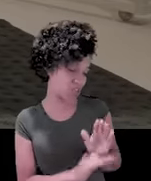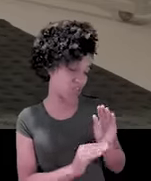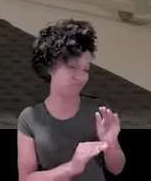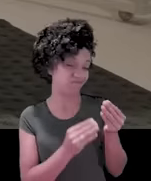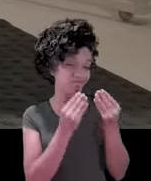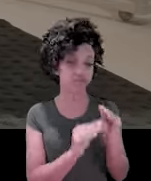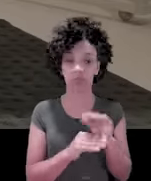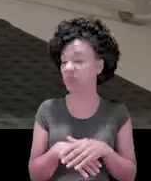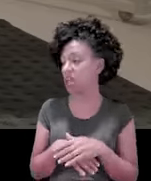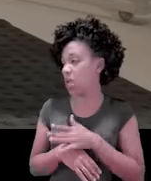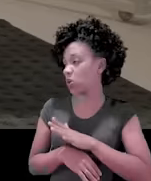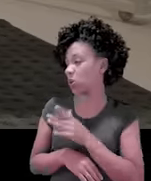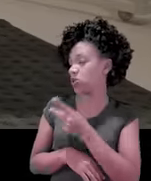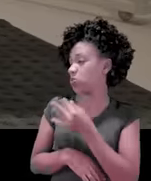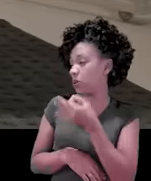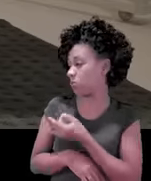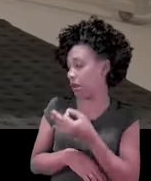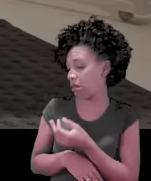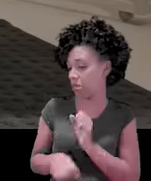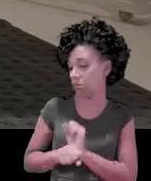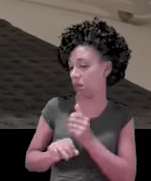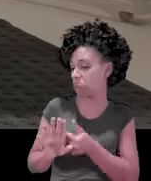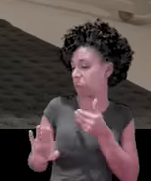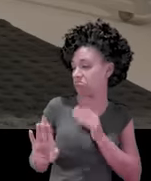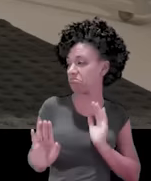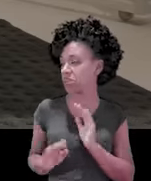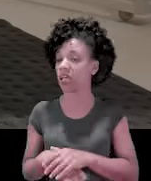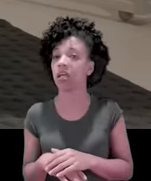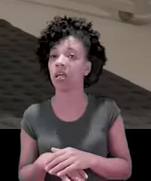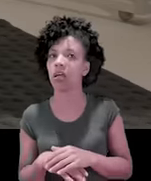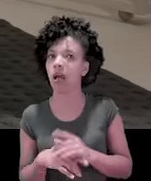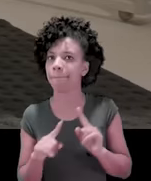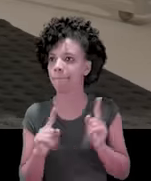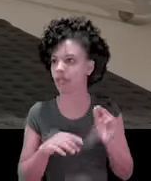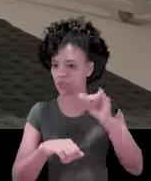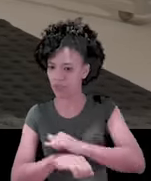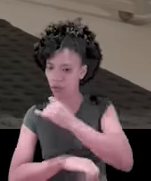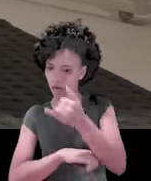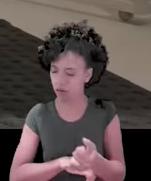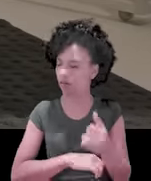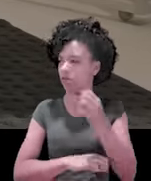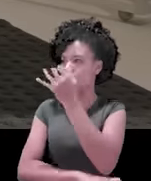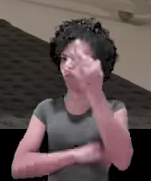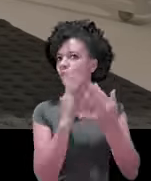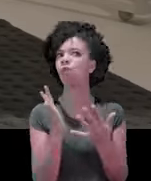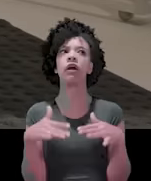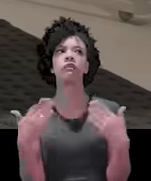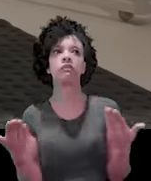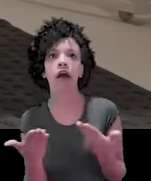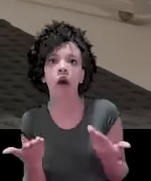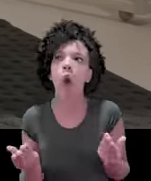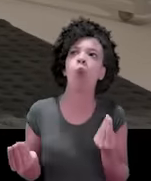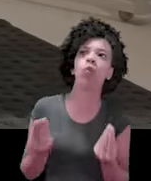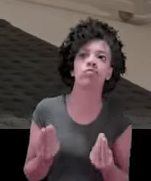opinião tio para de seguir eu não gosto do outro não encontro eu não sei o que é quando você quer numa mata que é basicamente assim agora pega tudo